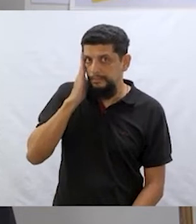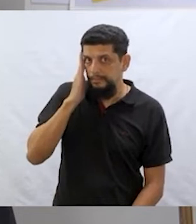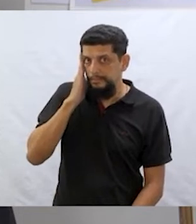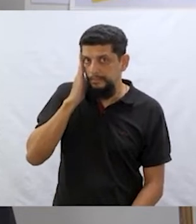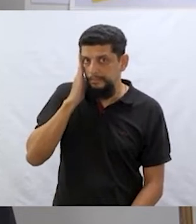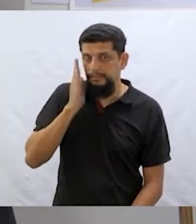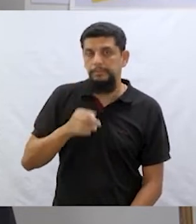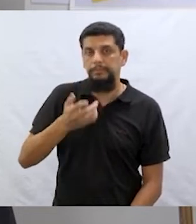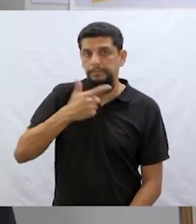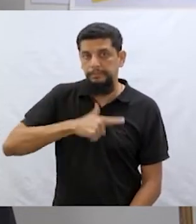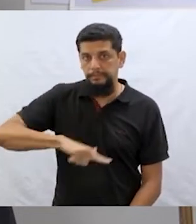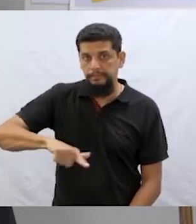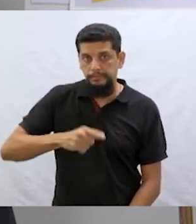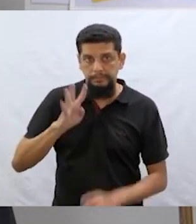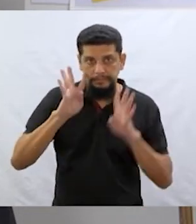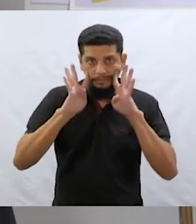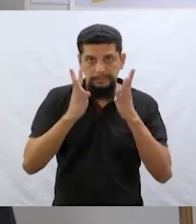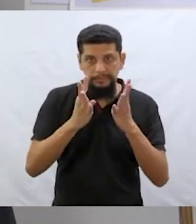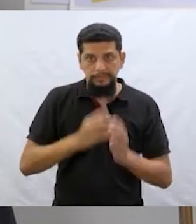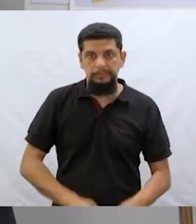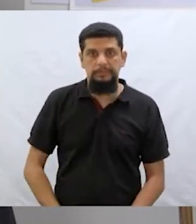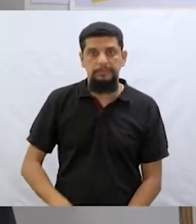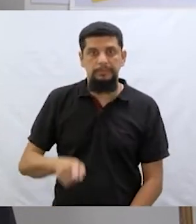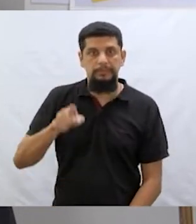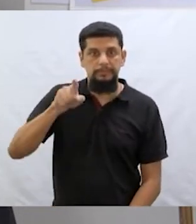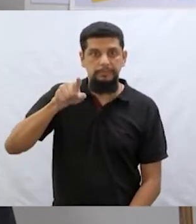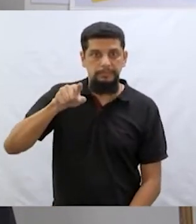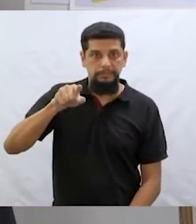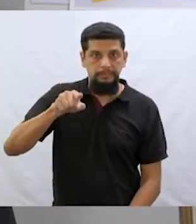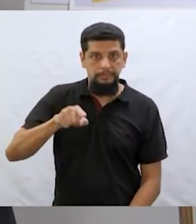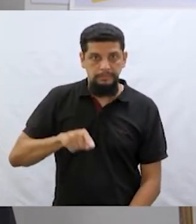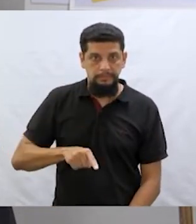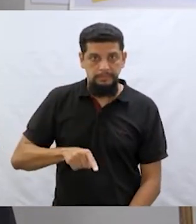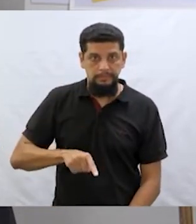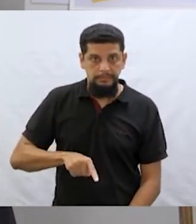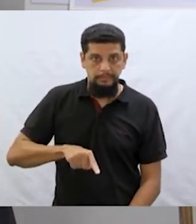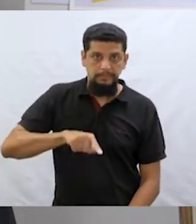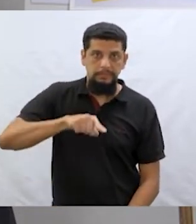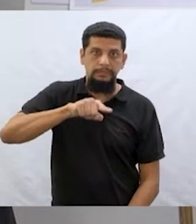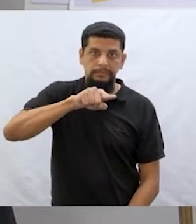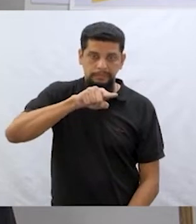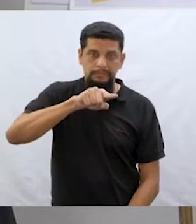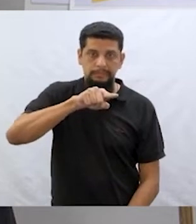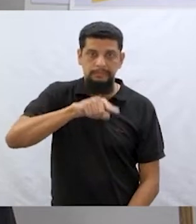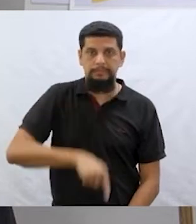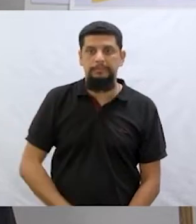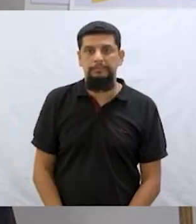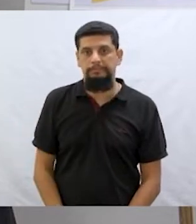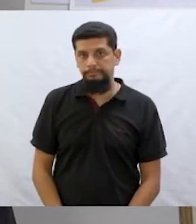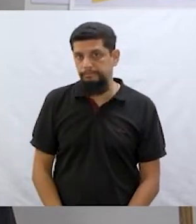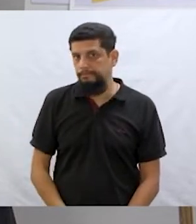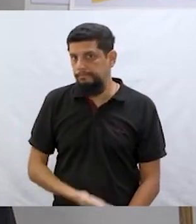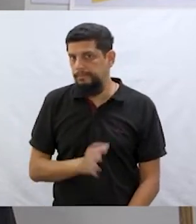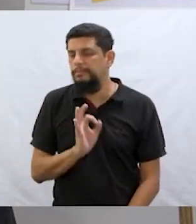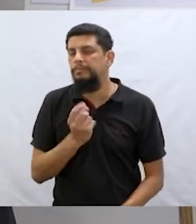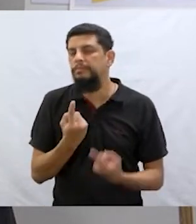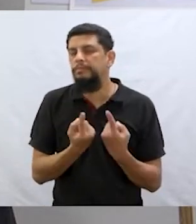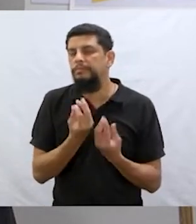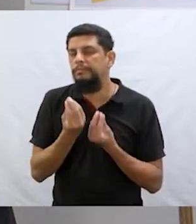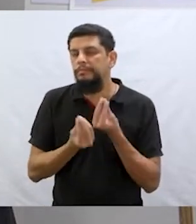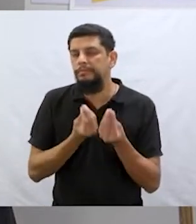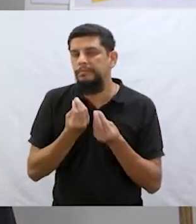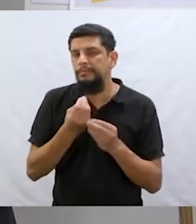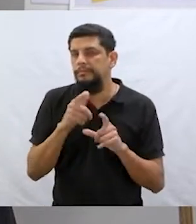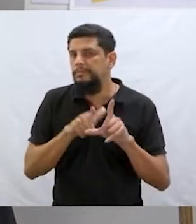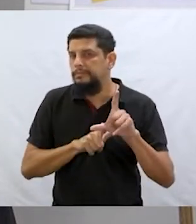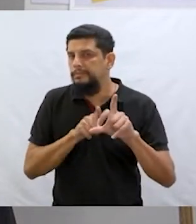essa? Mais uma vez, para você pegar bem certinho esse traçado. Desce. Sobe. Qual é mesmo o